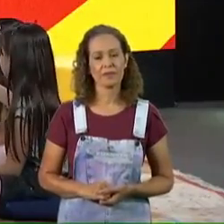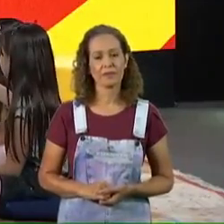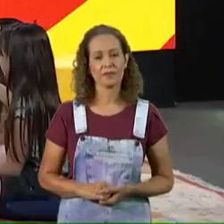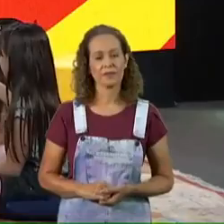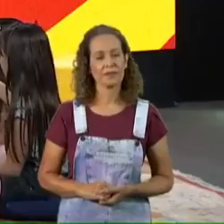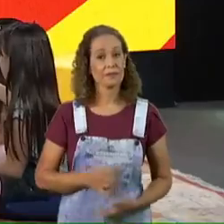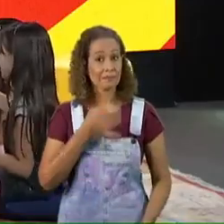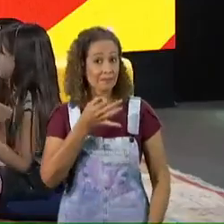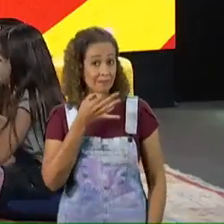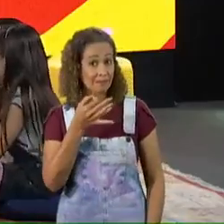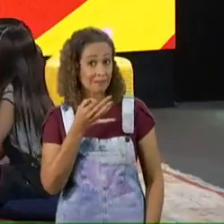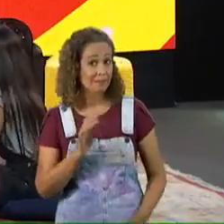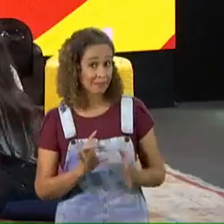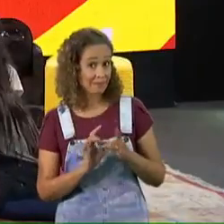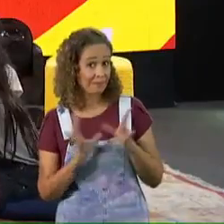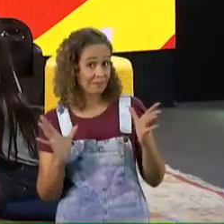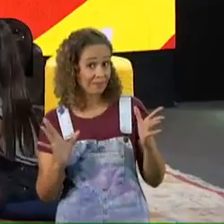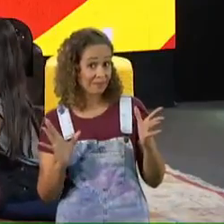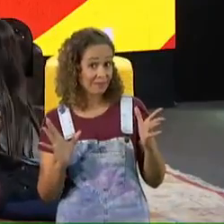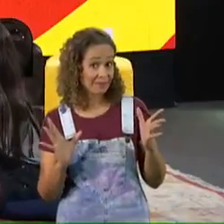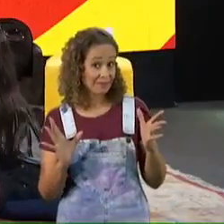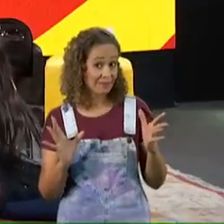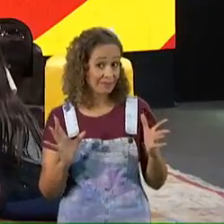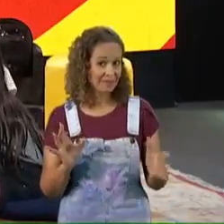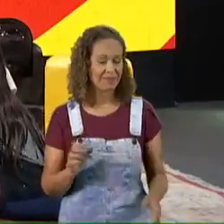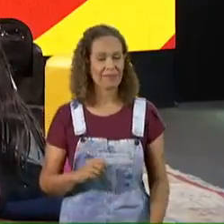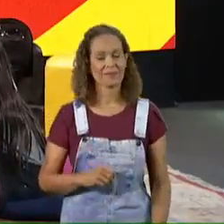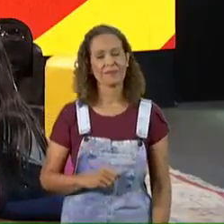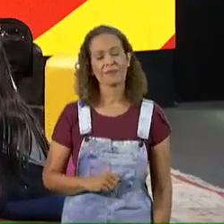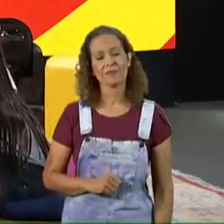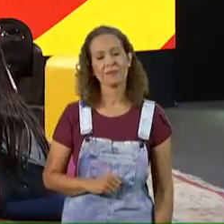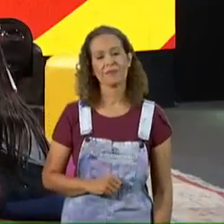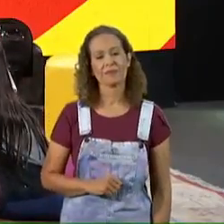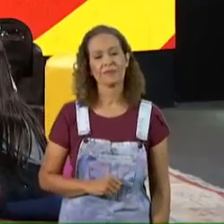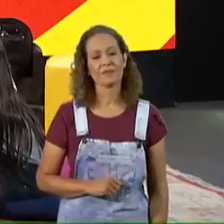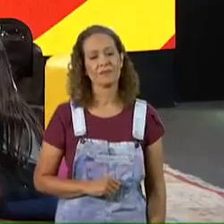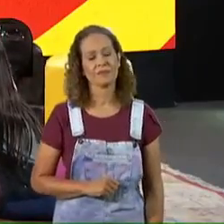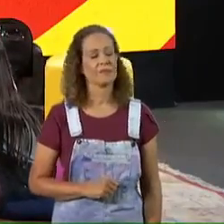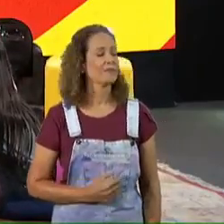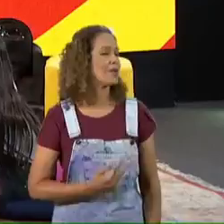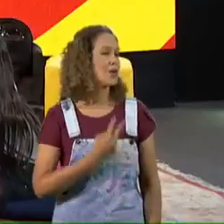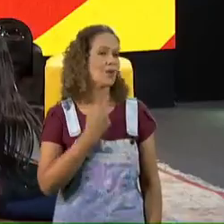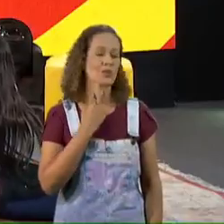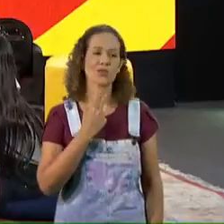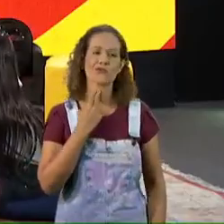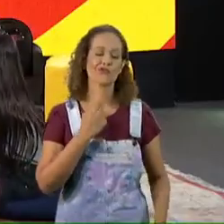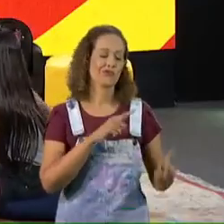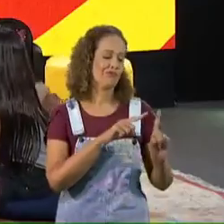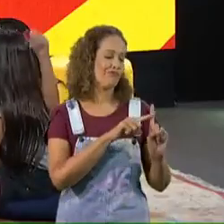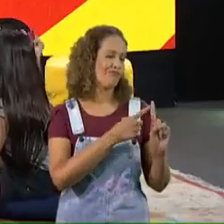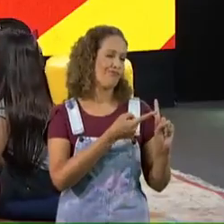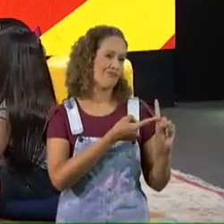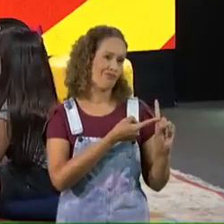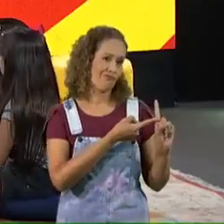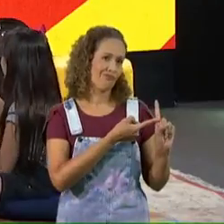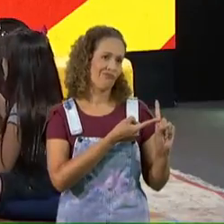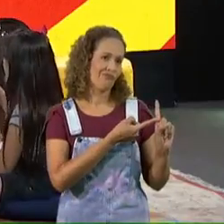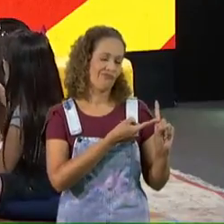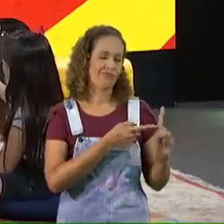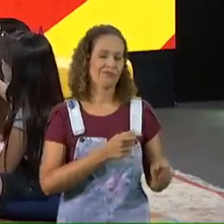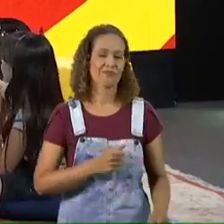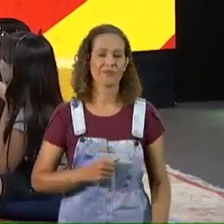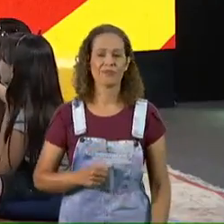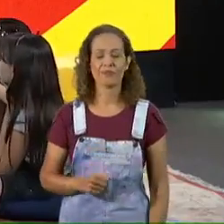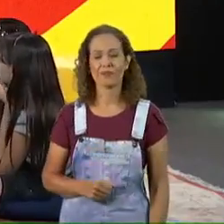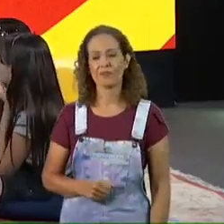Posso dar a dica? Pode. Posso dar uma dica? Não podia ter filho. Ah, põe lá. Eu esqueci o nome de Jesus